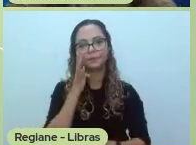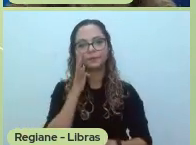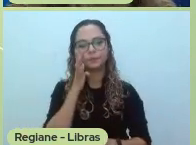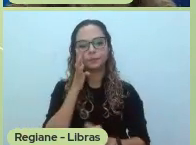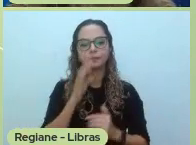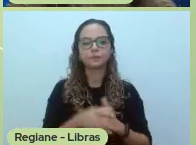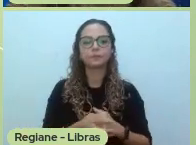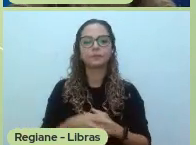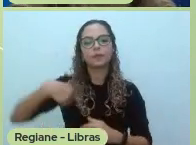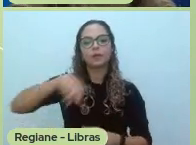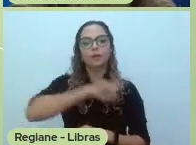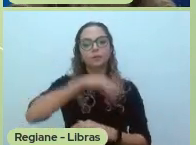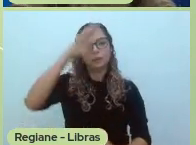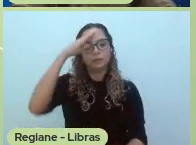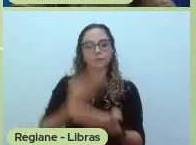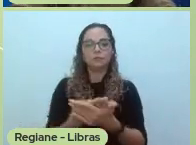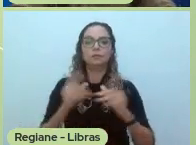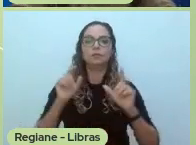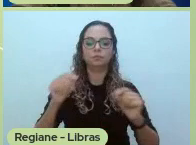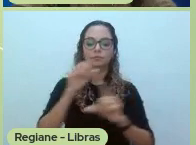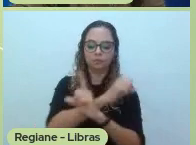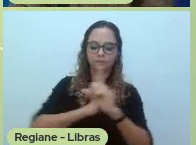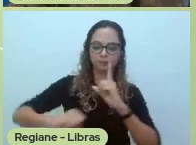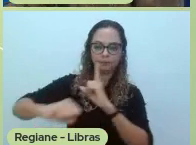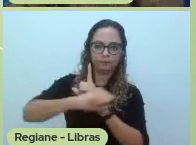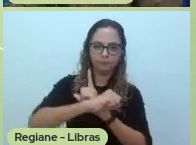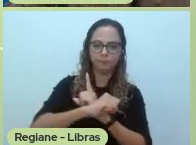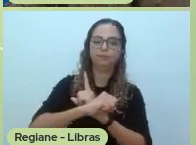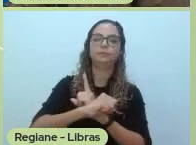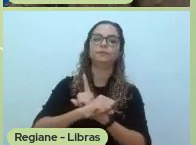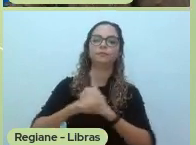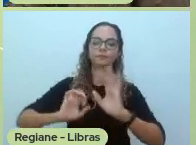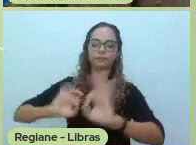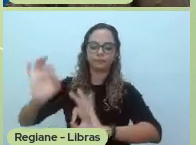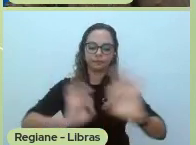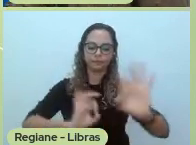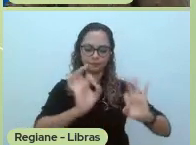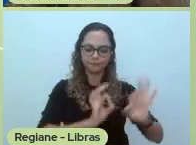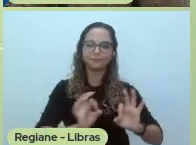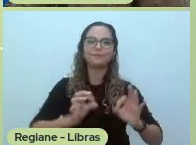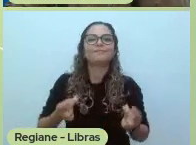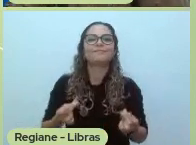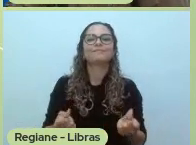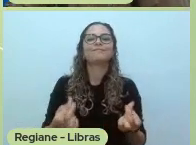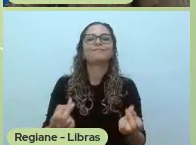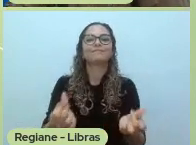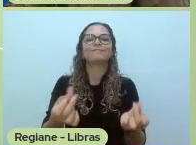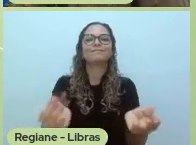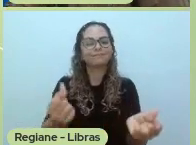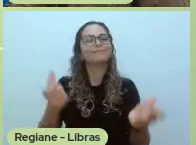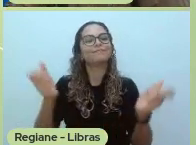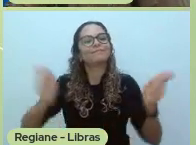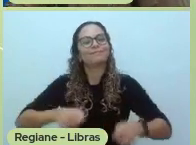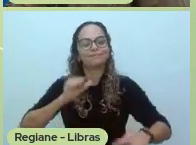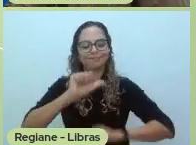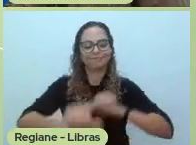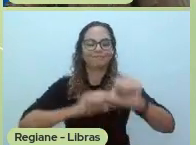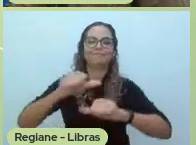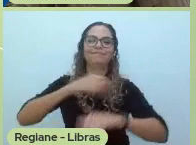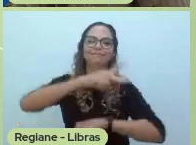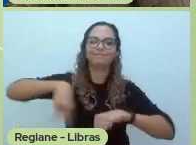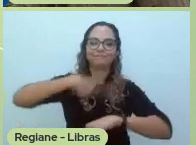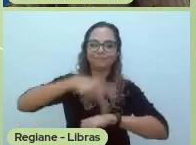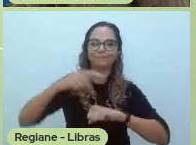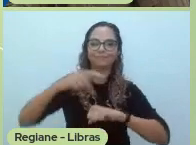sociedade civil organizada é que faz a mudança sustentável e duradoura no país. Então, nós trabalhamos com todos os governos de todas